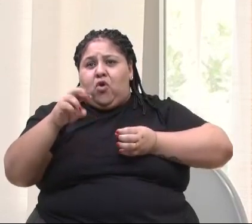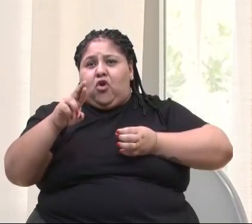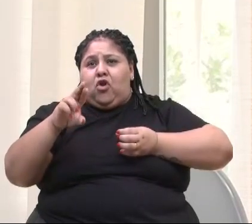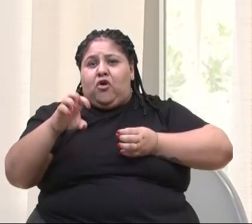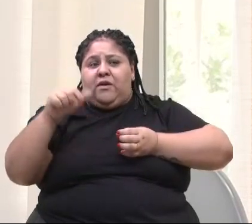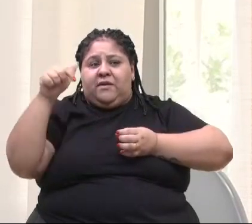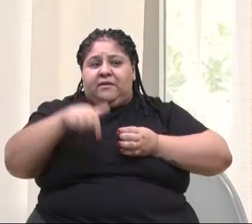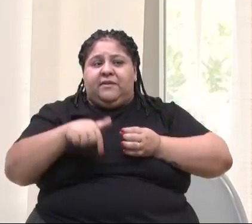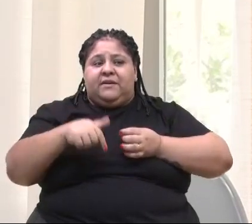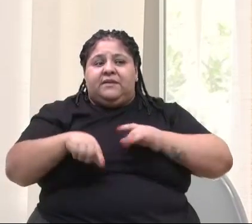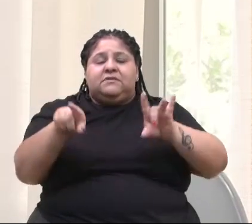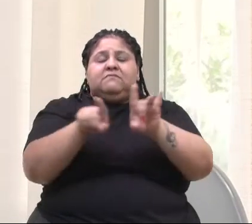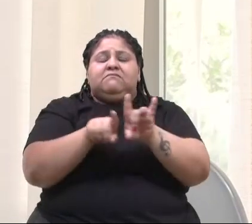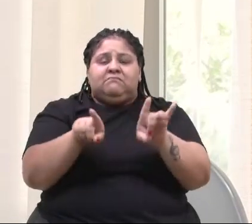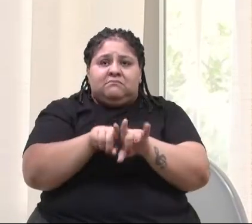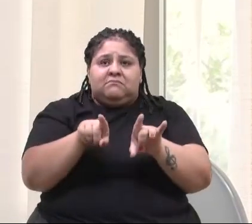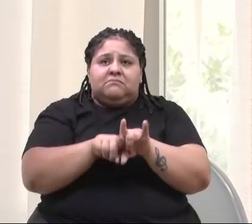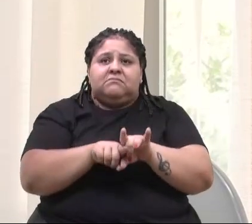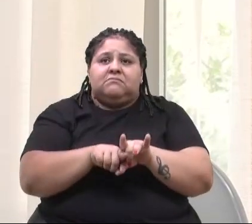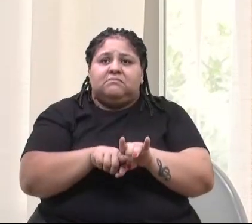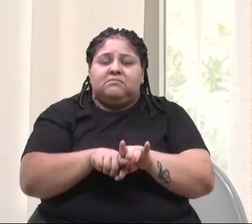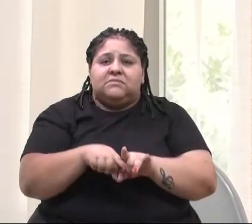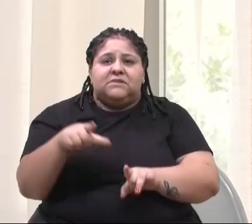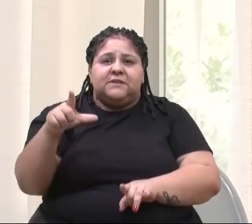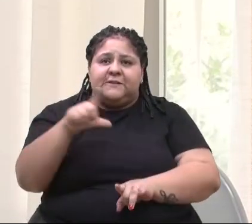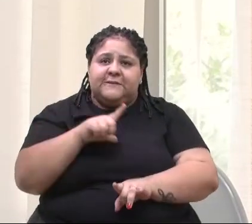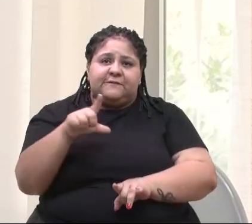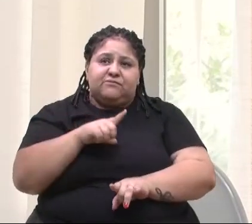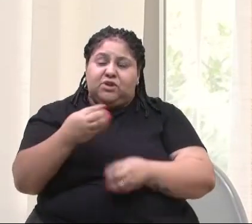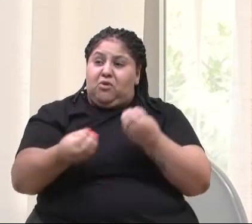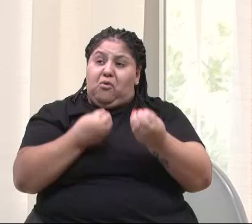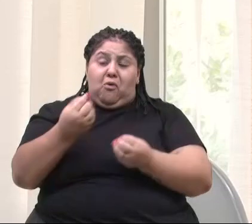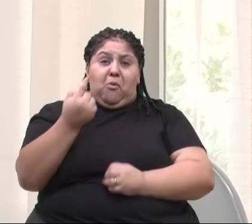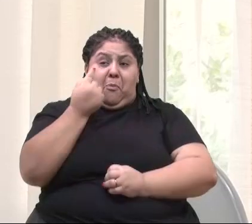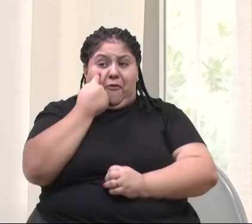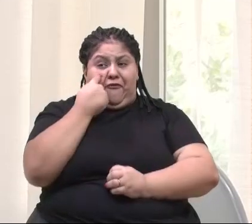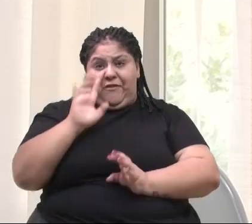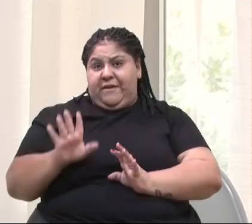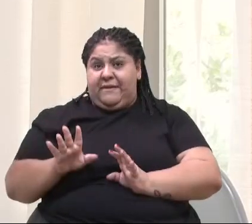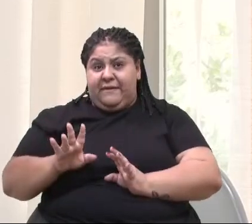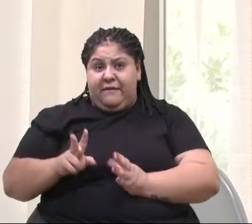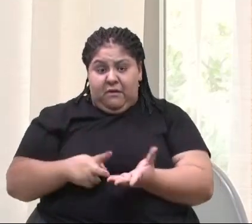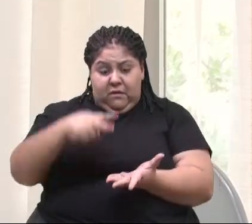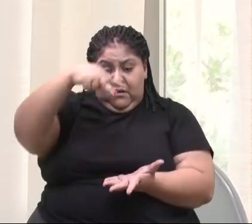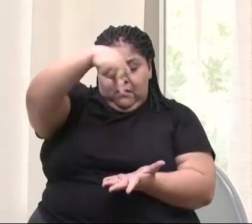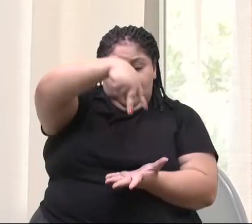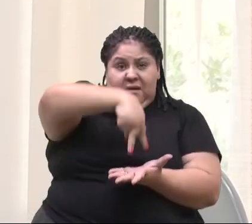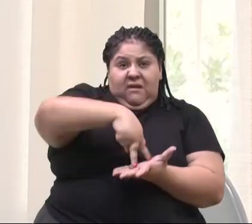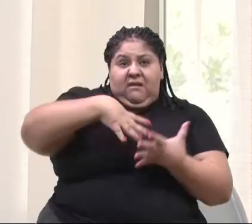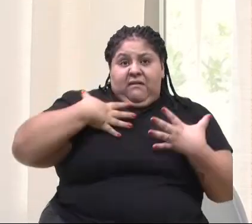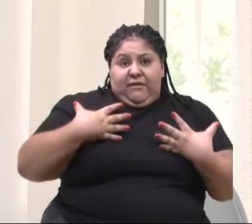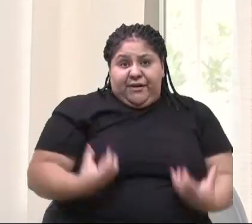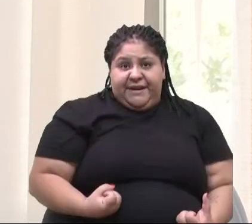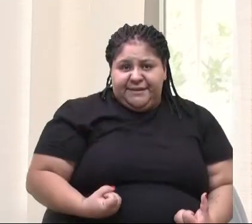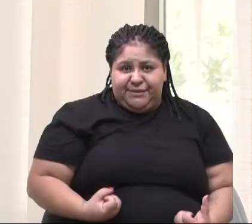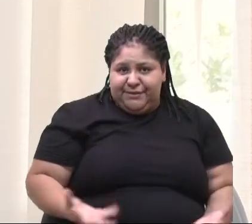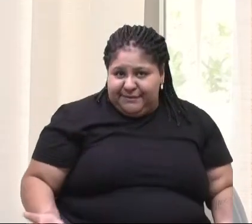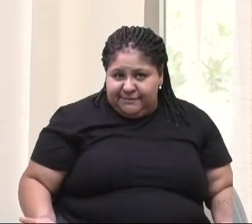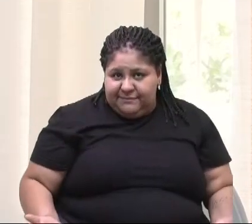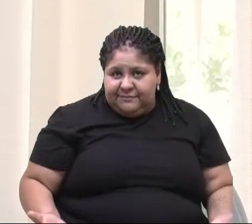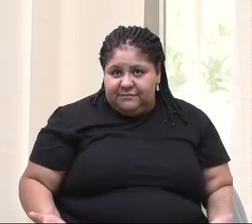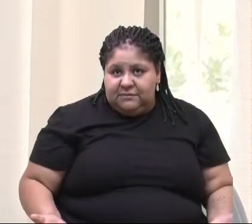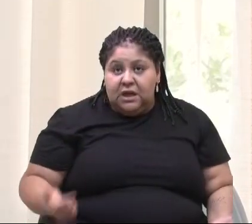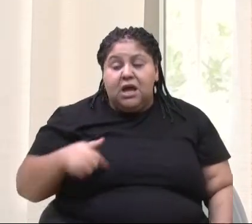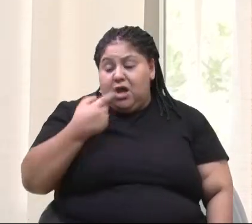vem de fora adora. Eu realmente não tenho perna para assistir show nacional, se eu ficar 5 minutos eu vou ter que ser atendido pelo SAMU, mas eu gosto de